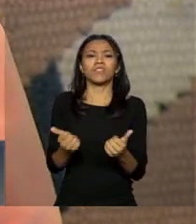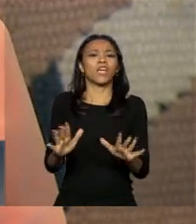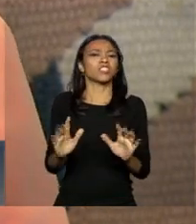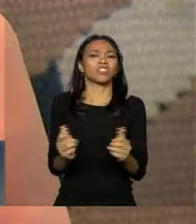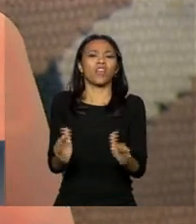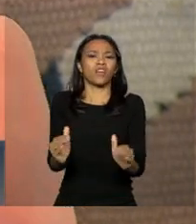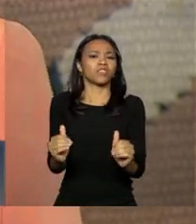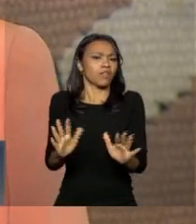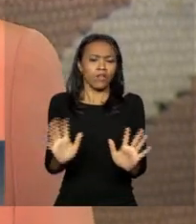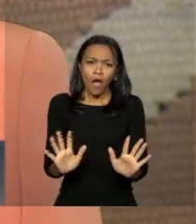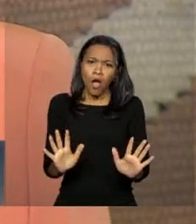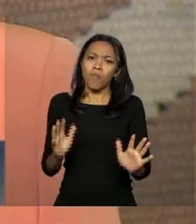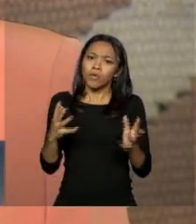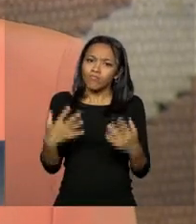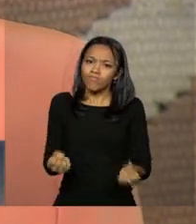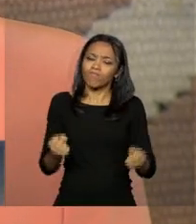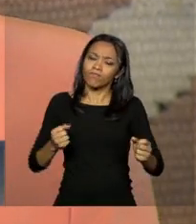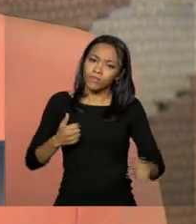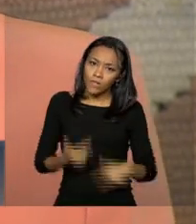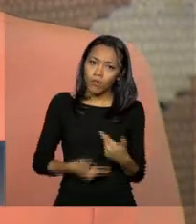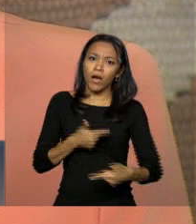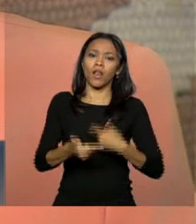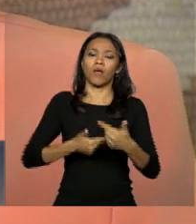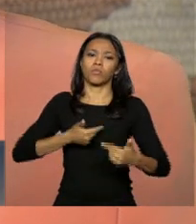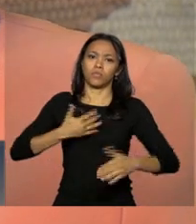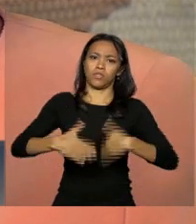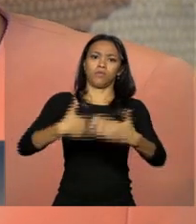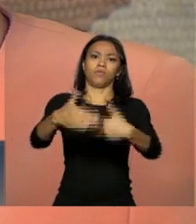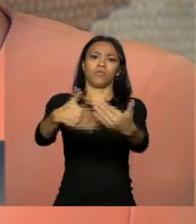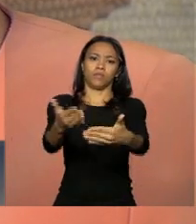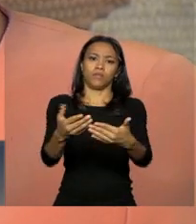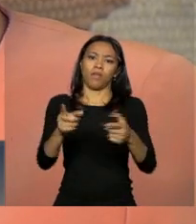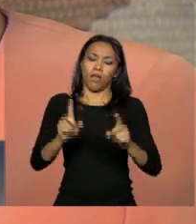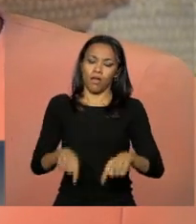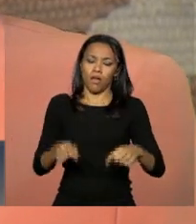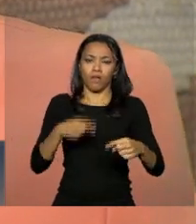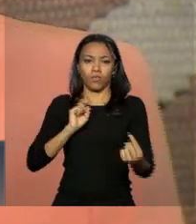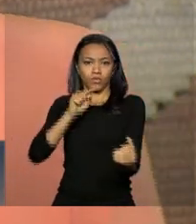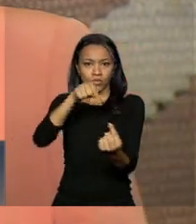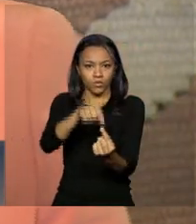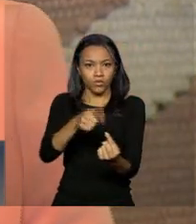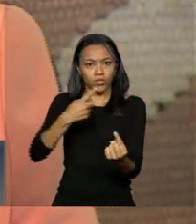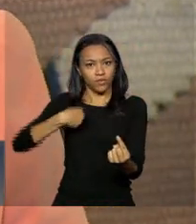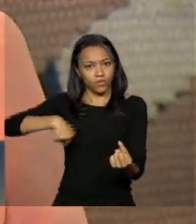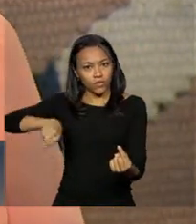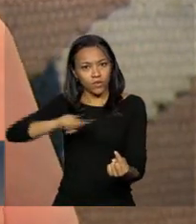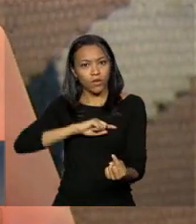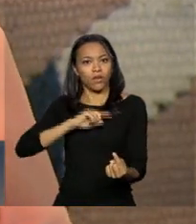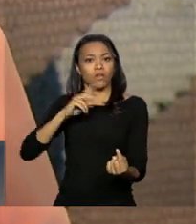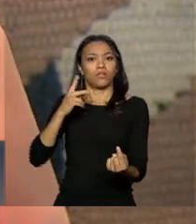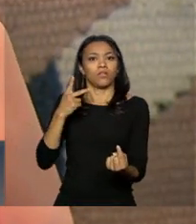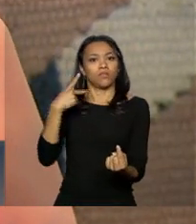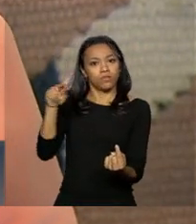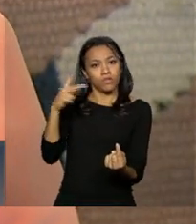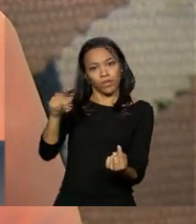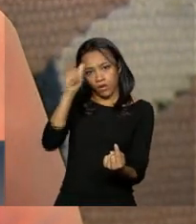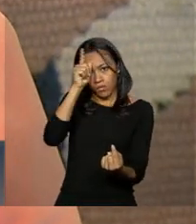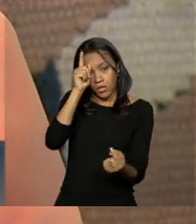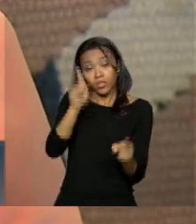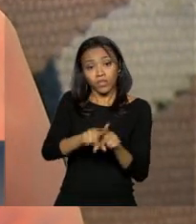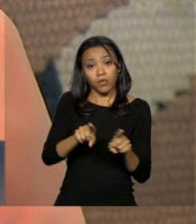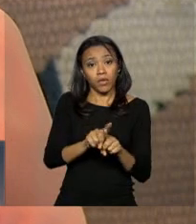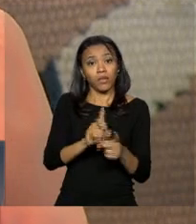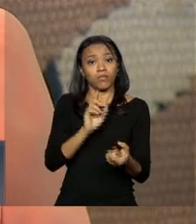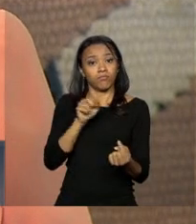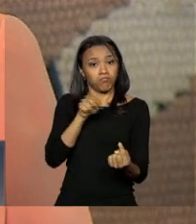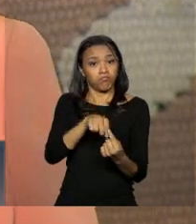mas de continuarmos a trabalhar nesse desenvolvimento. E essa é a expectativa dos nossos cidadãos na Alemanha, mas também no